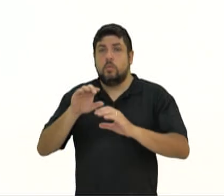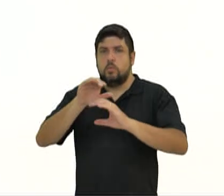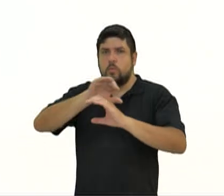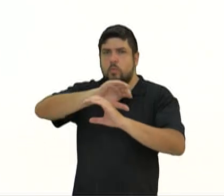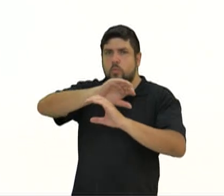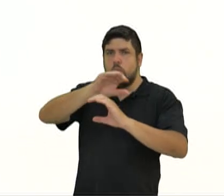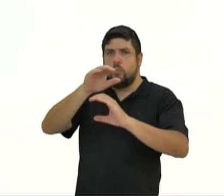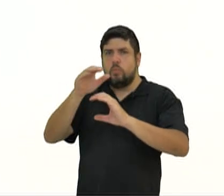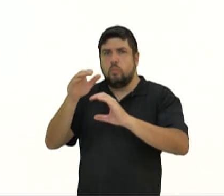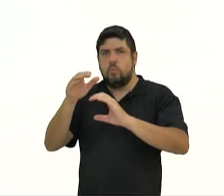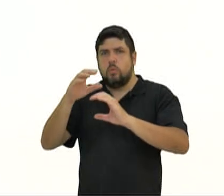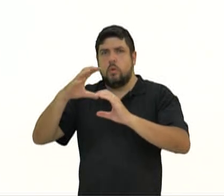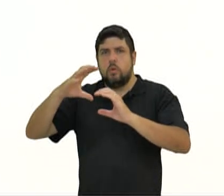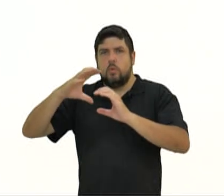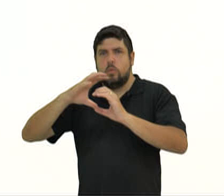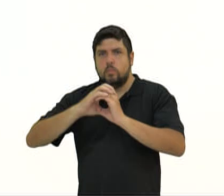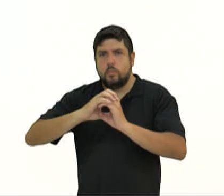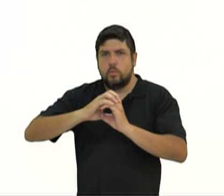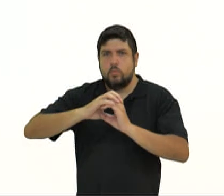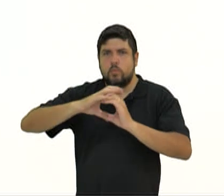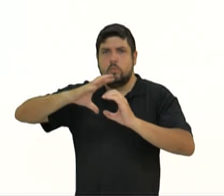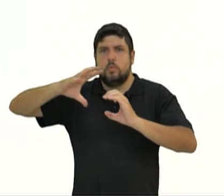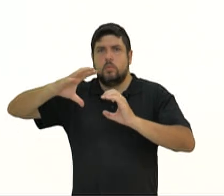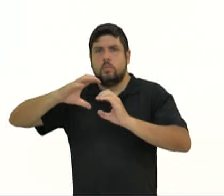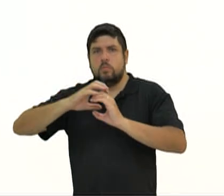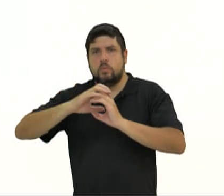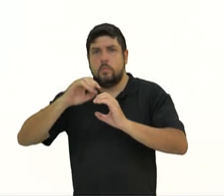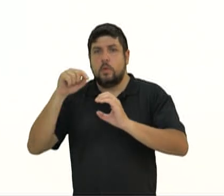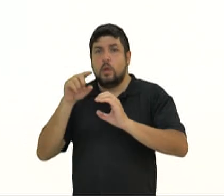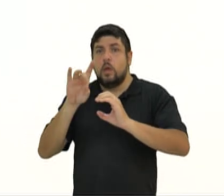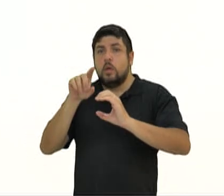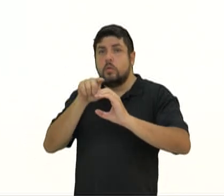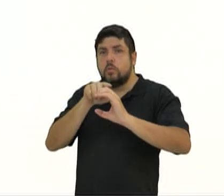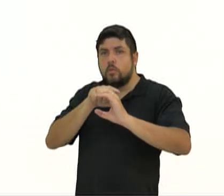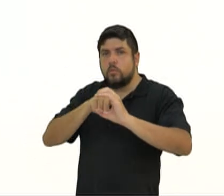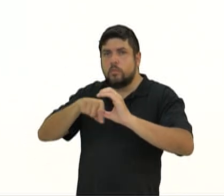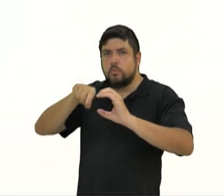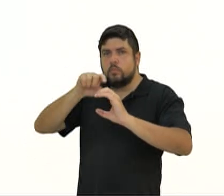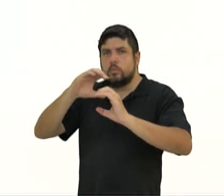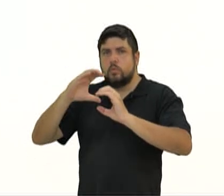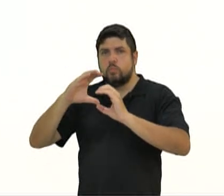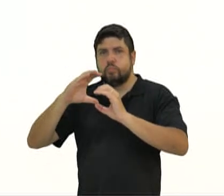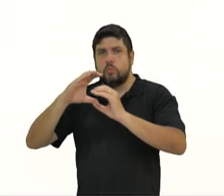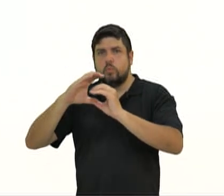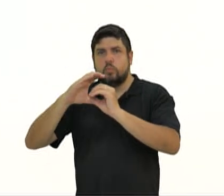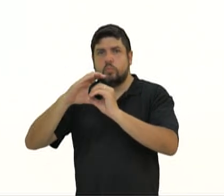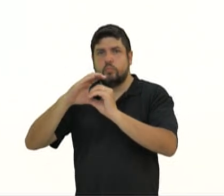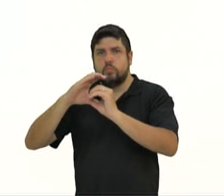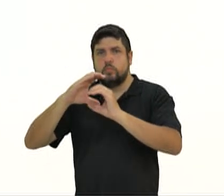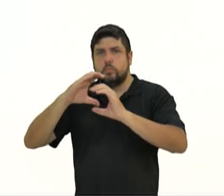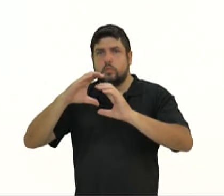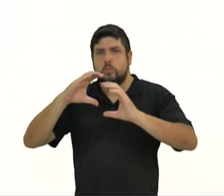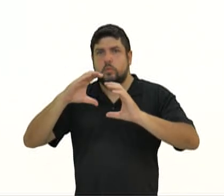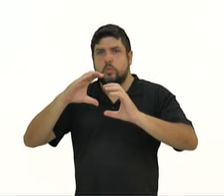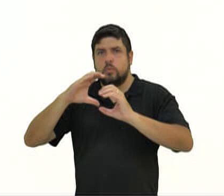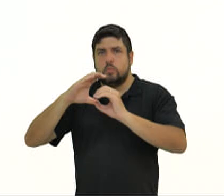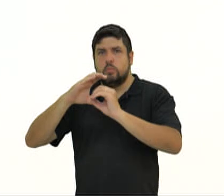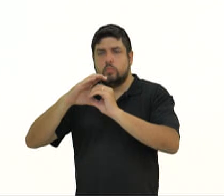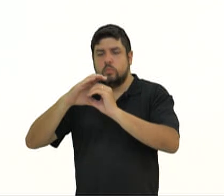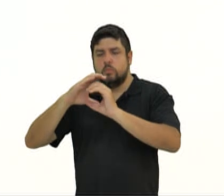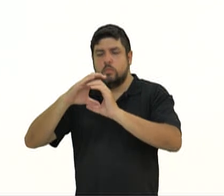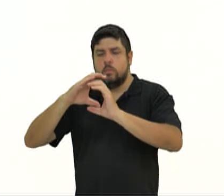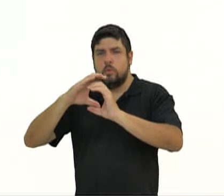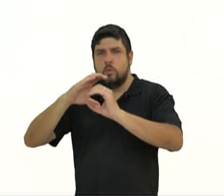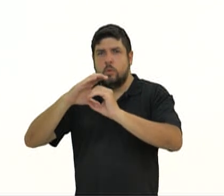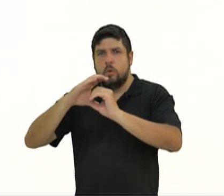orbicular que abre e fecha. Só para contrair, para fechar, é ele. Mas para abrir,